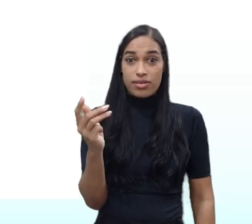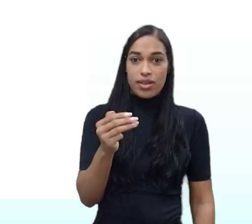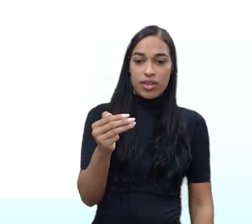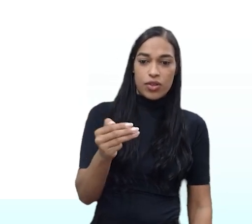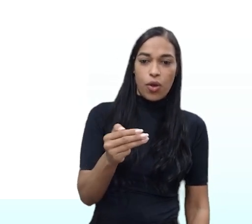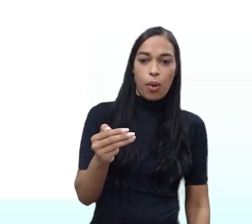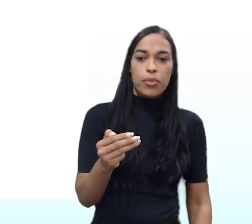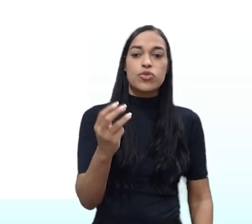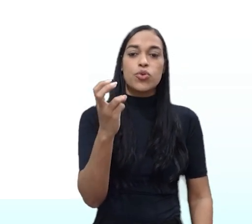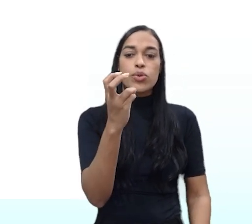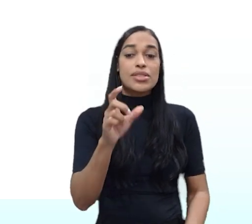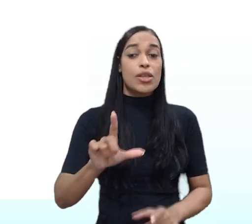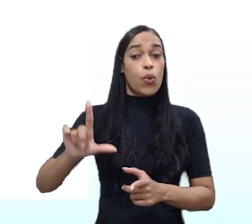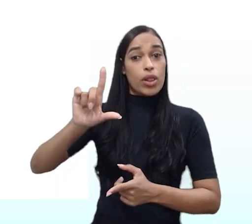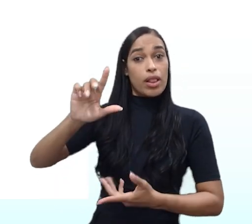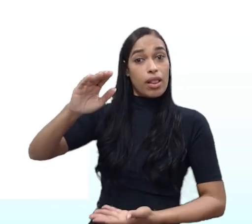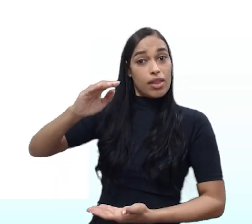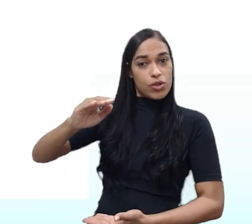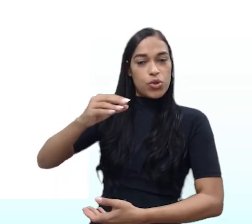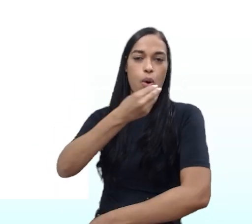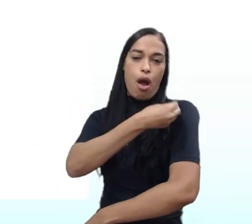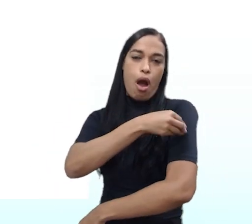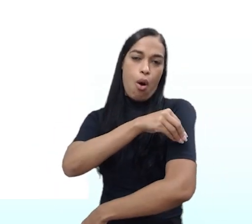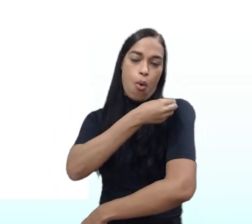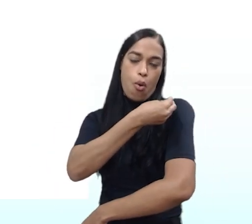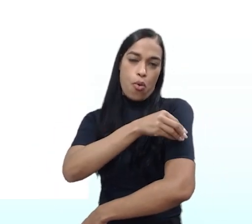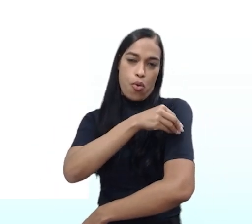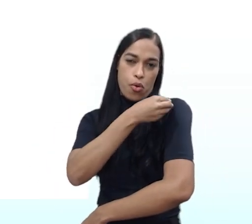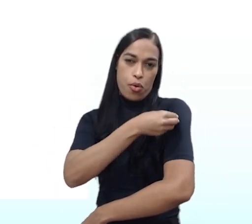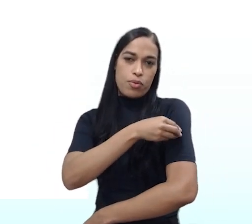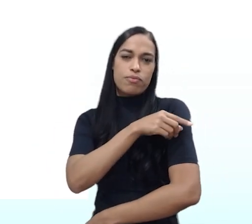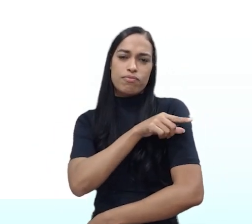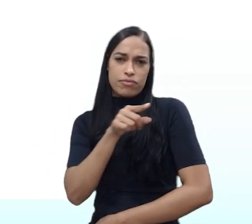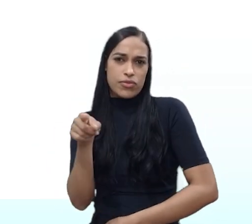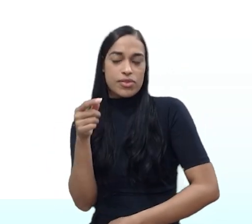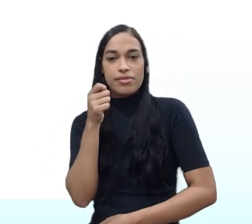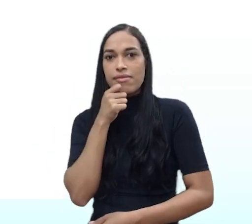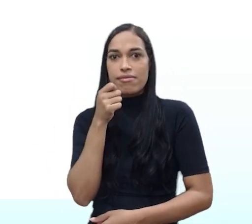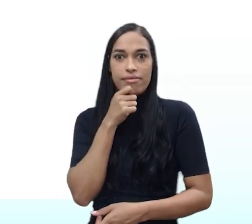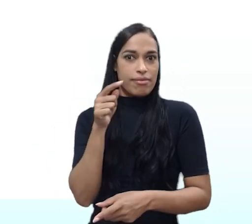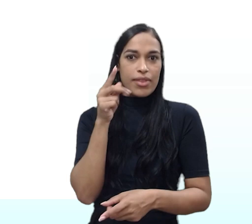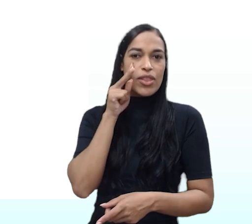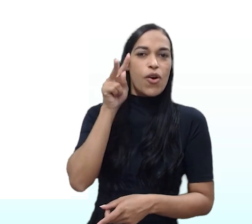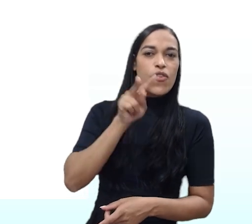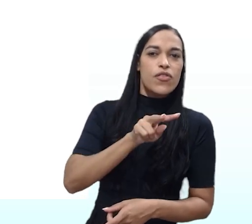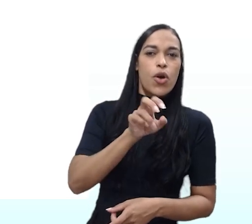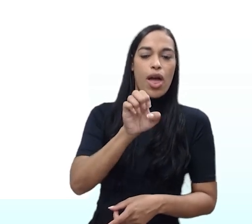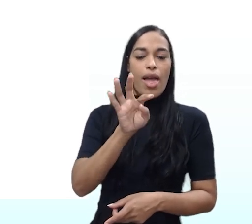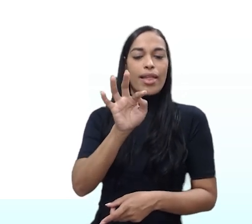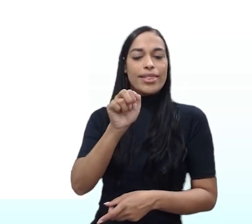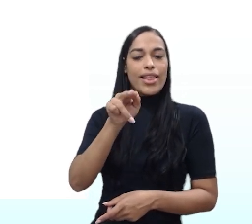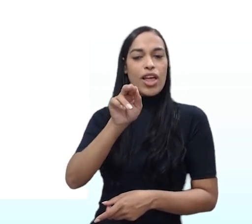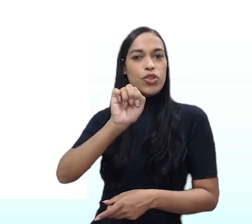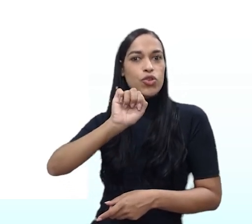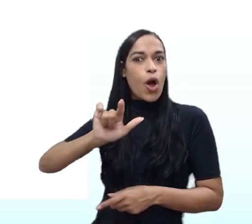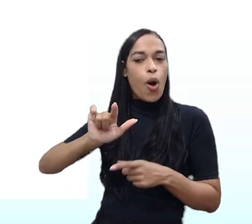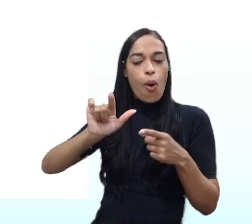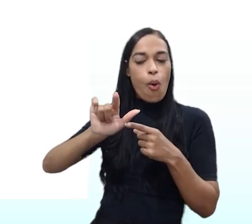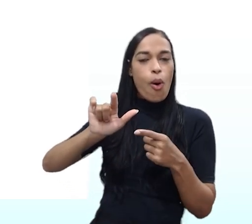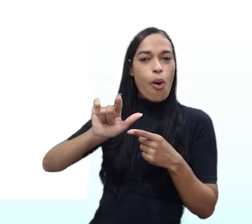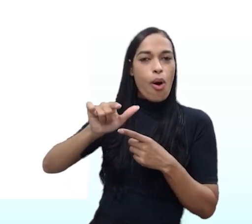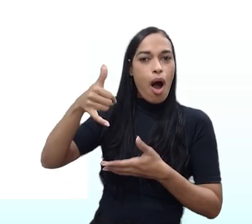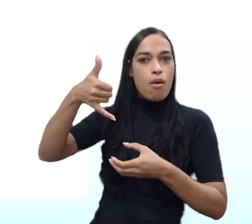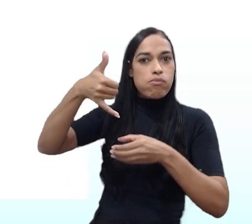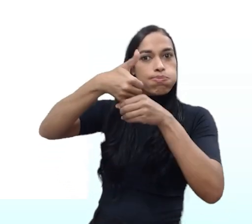com 5 litros de etanol. Etanol é o famoso álcool. Se você não viu ainda, o nome é escrito